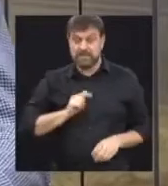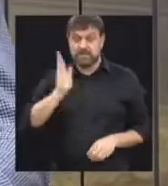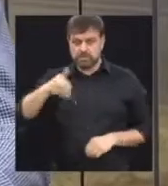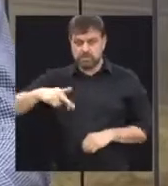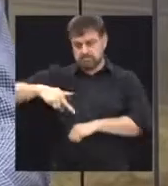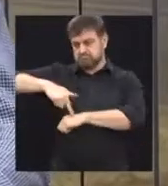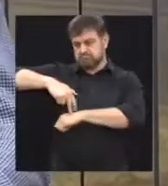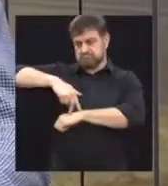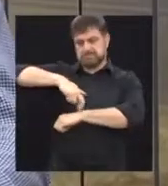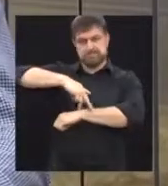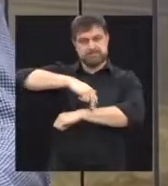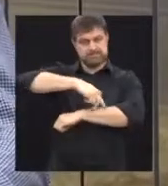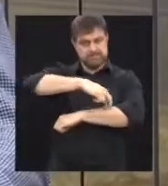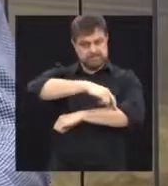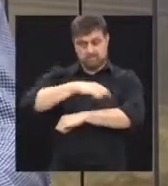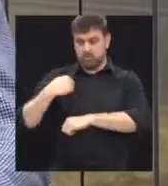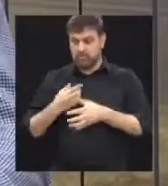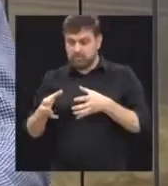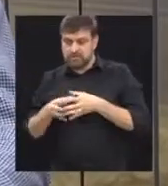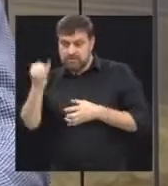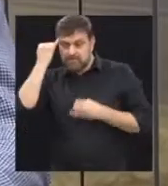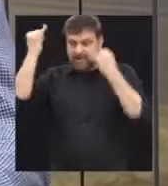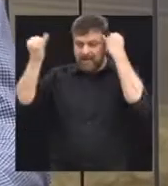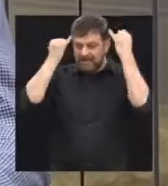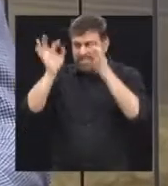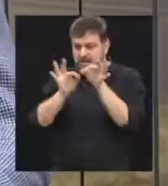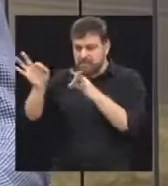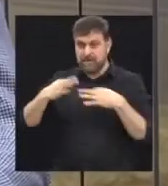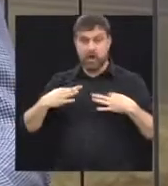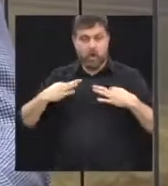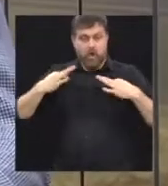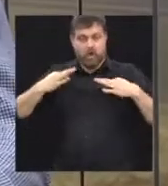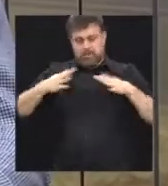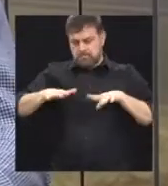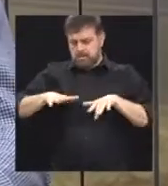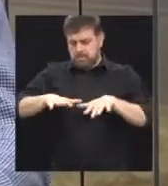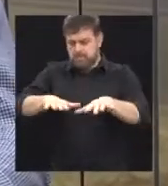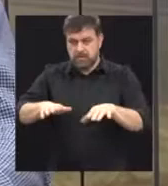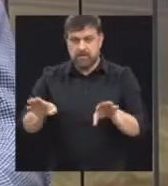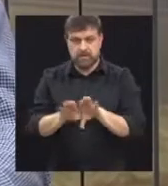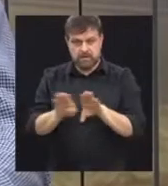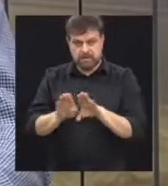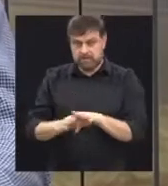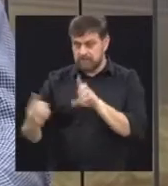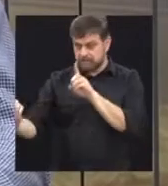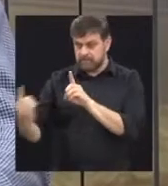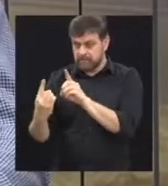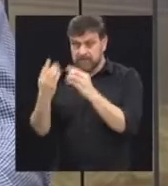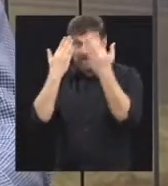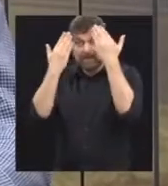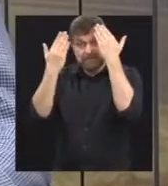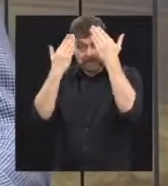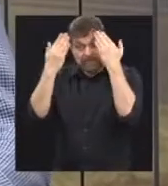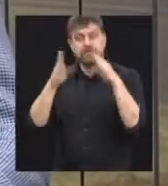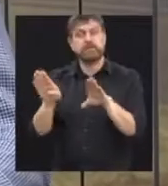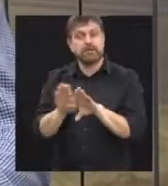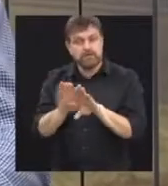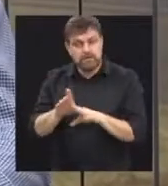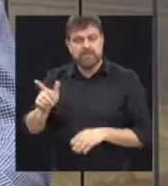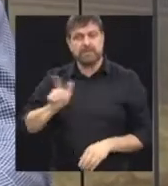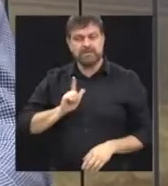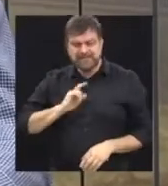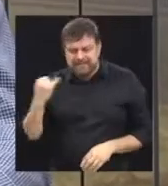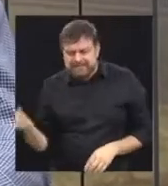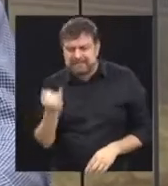de moda das criações do nosso grupo lá. Atendimento psicoterápico para jovens e crianças e, além de,